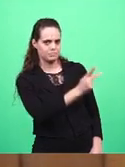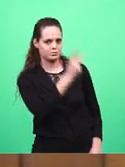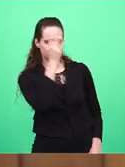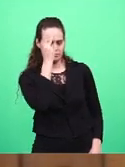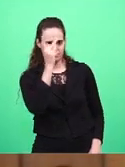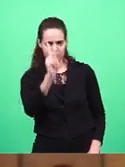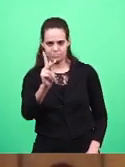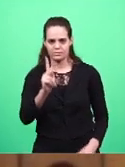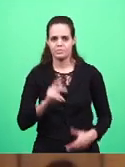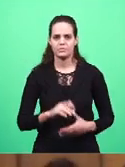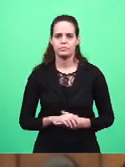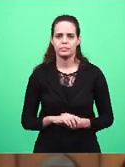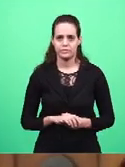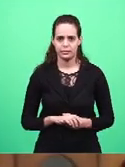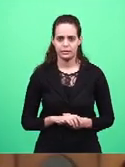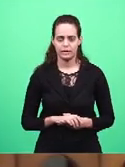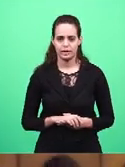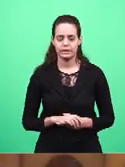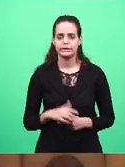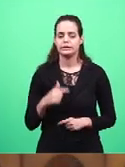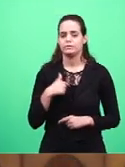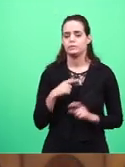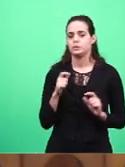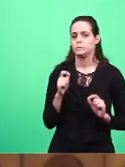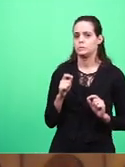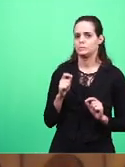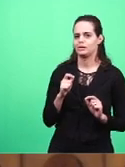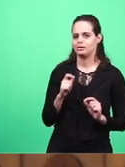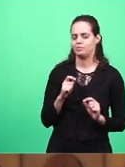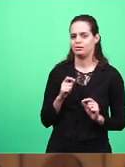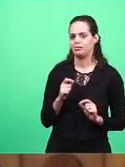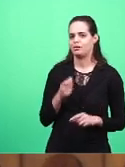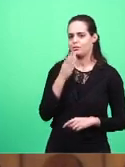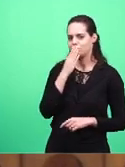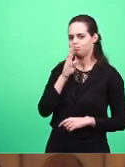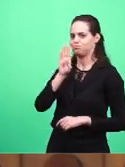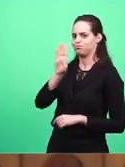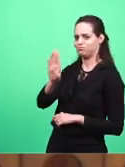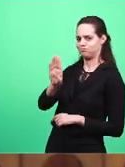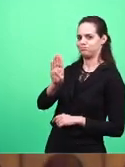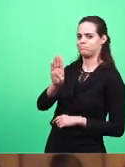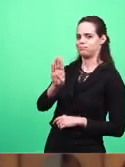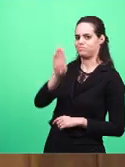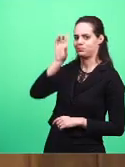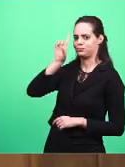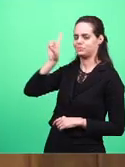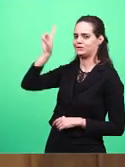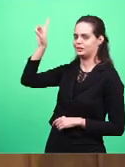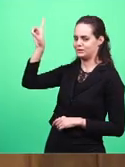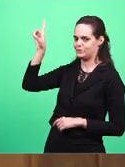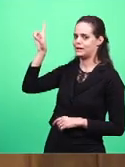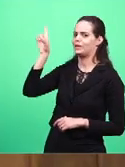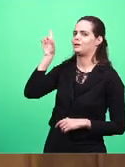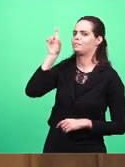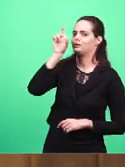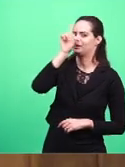Arranquei os cabelos. Desarranquei os cabelos. Vamos lá. Está falando de quê? Levanta a mão e fala.